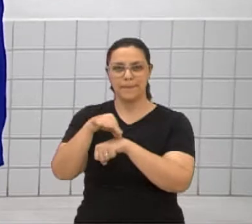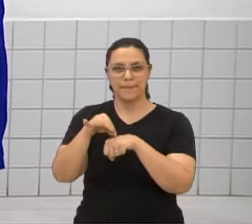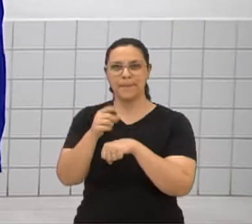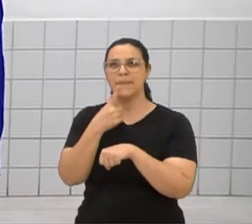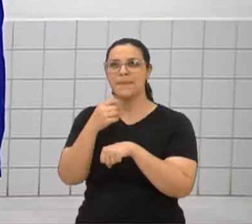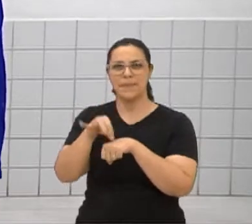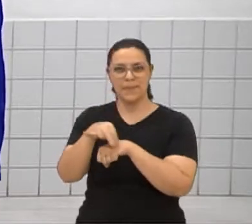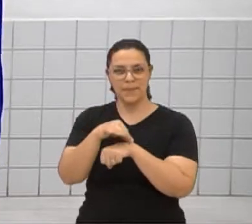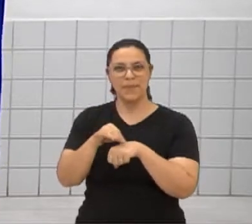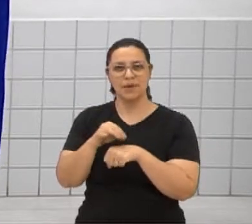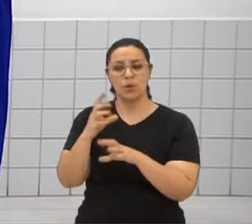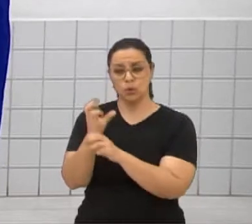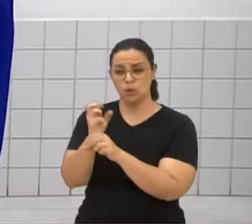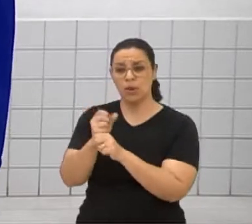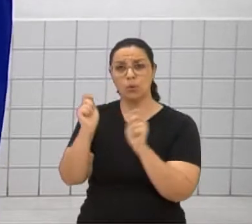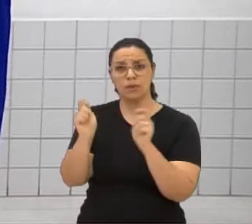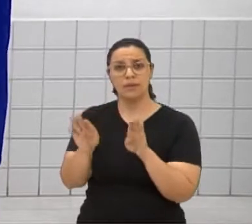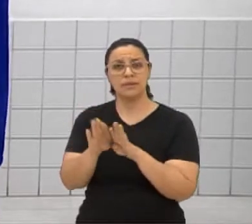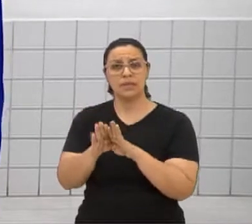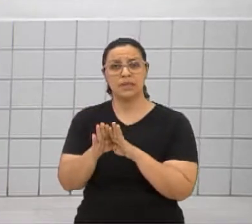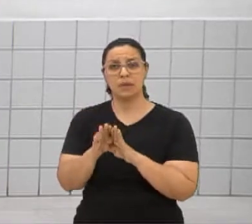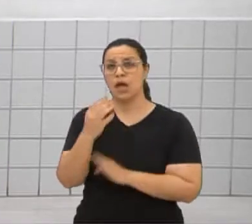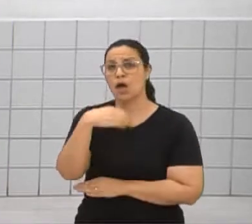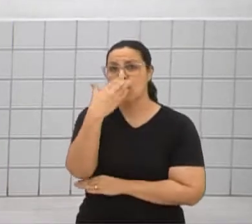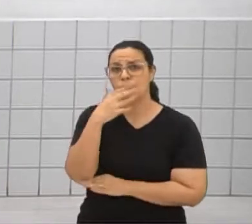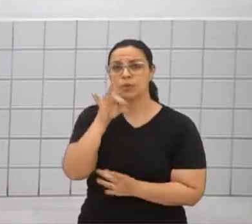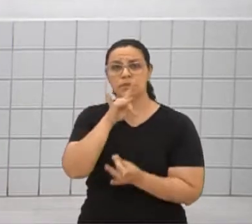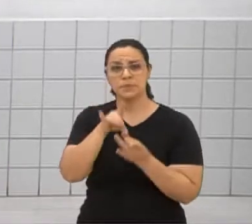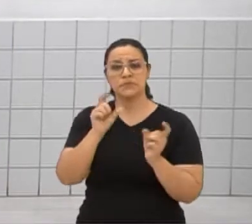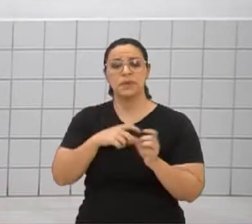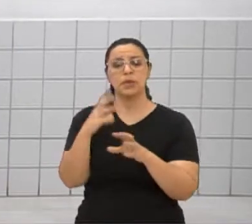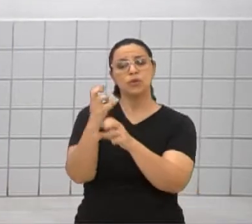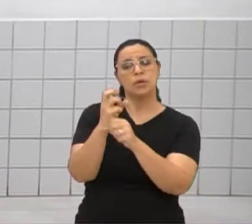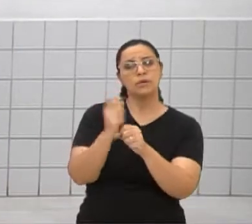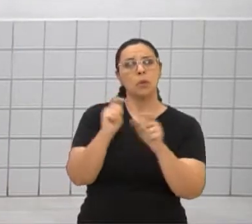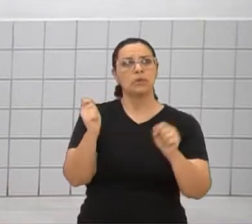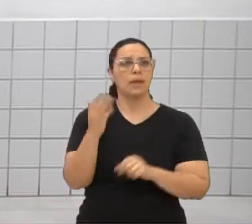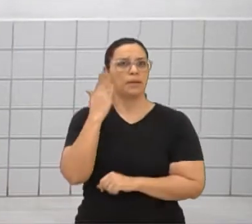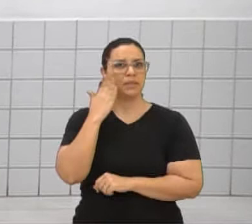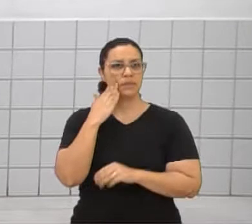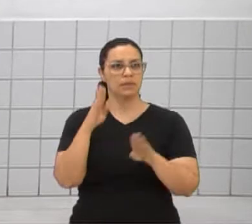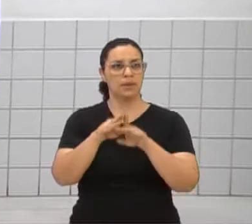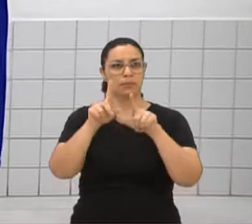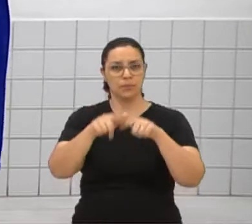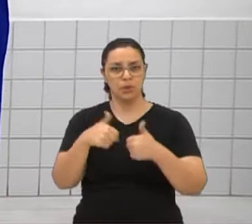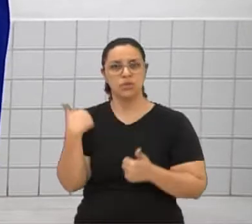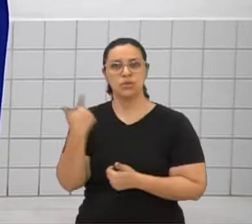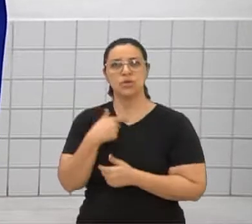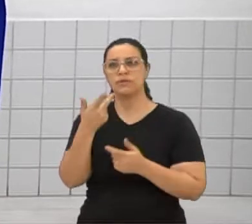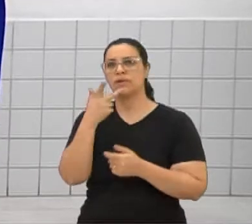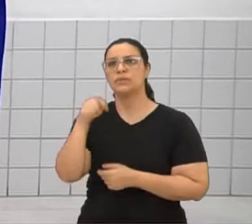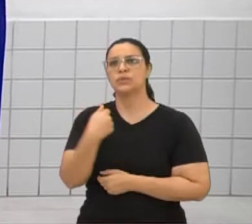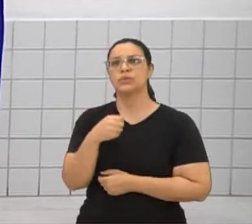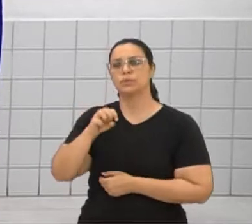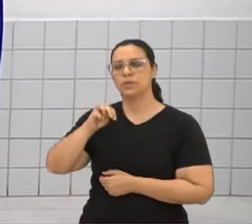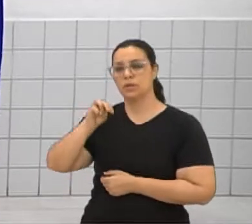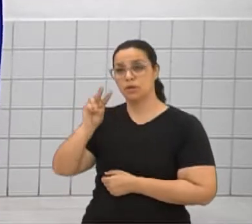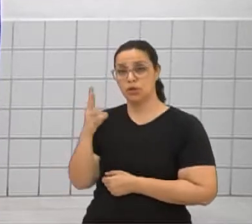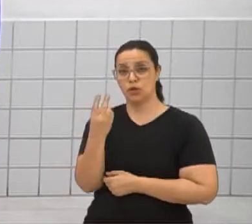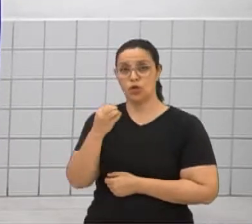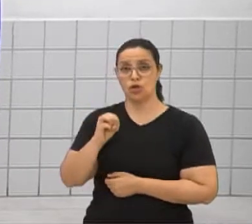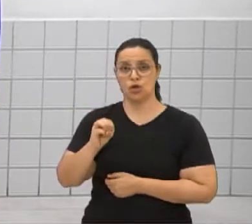eu posso contar né o tipo de fruta específico é possível contar né por isso que o bloco que romance